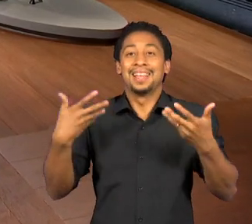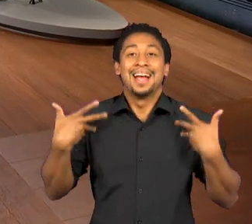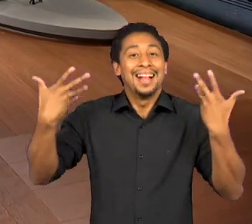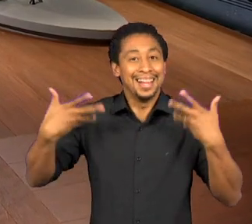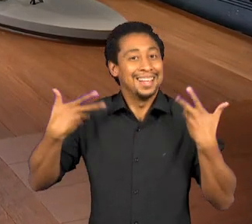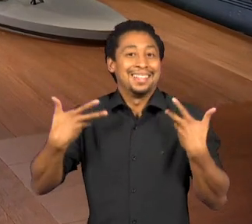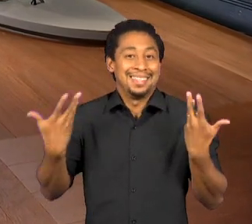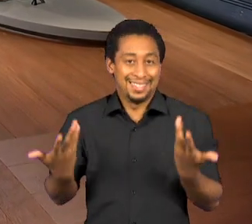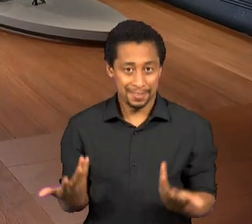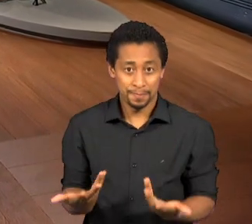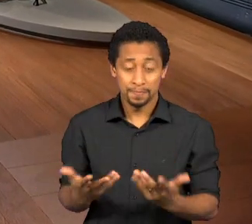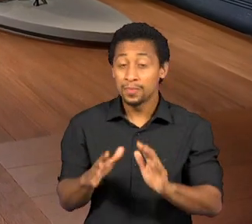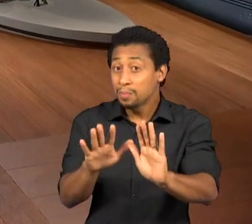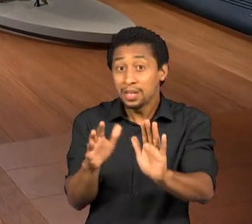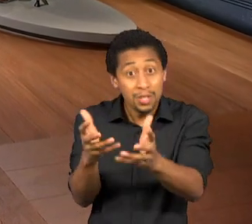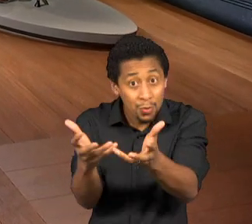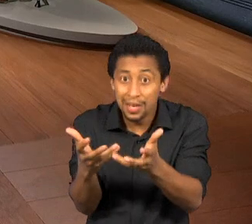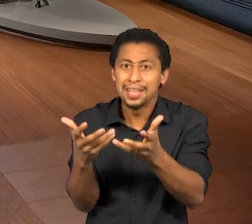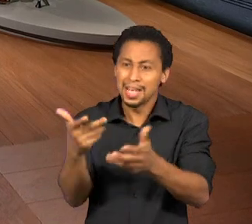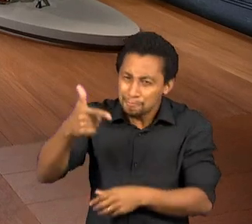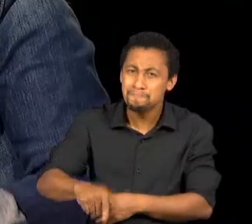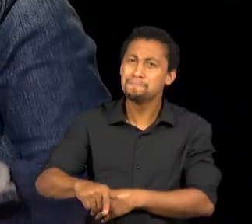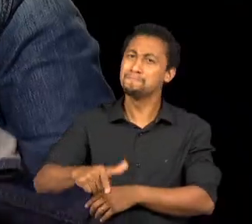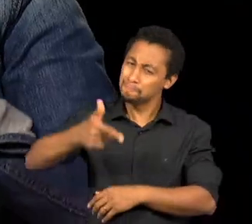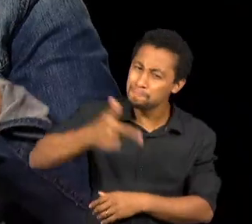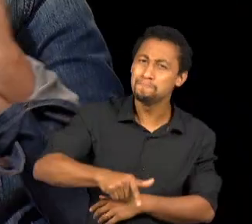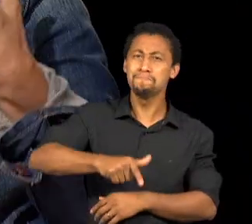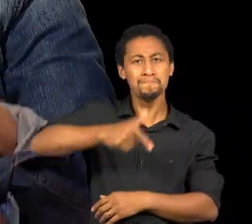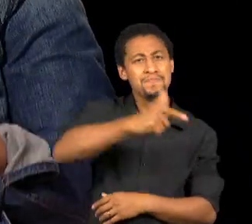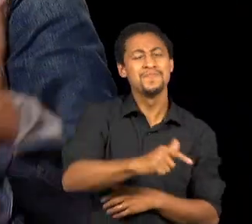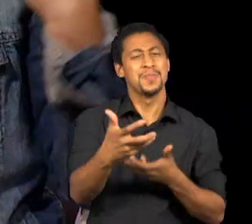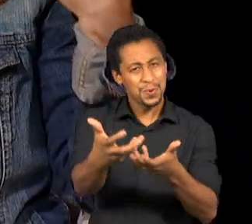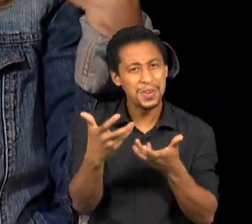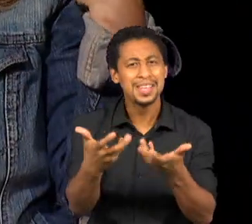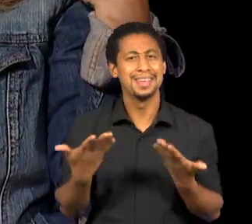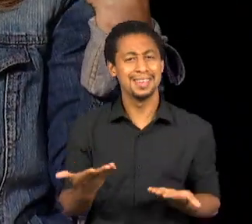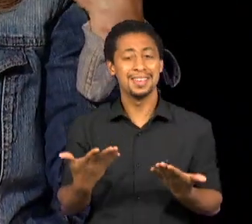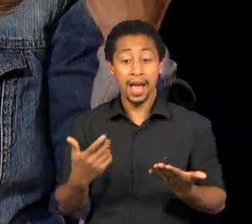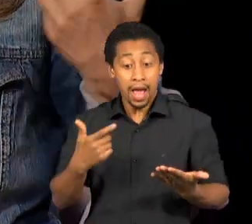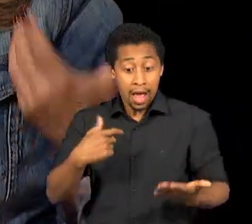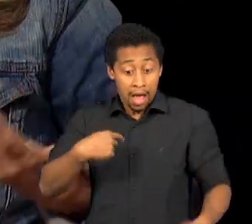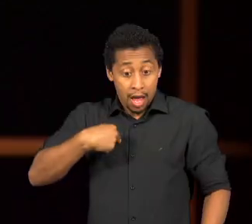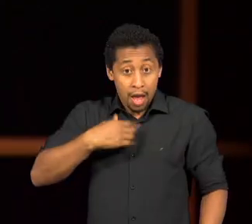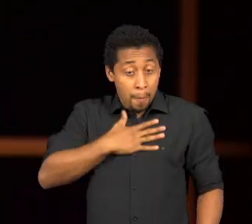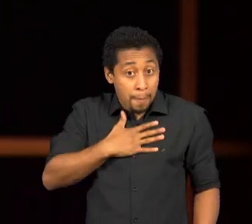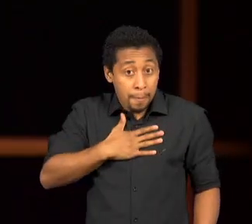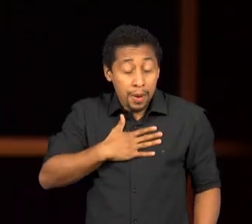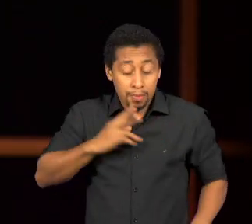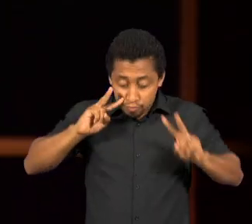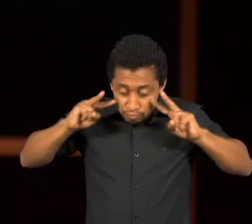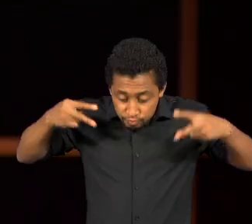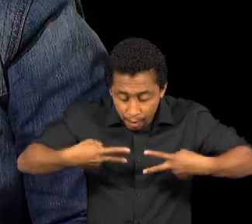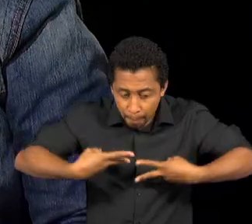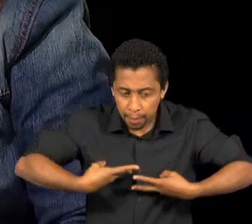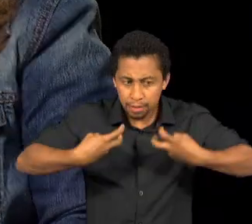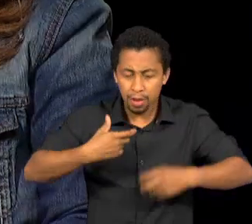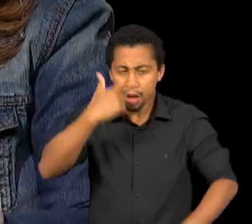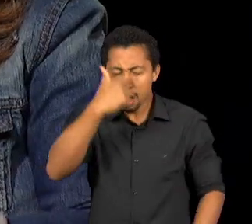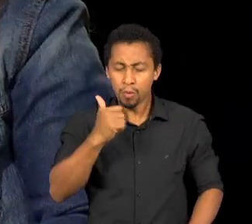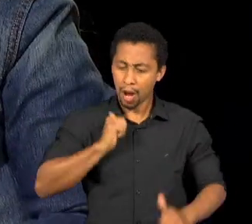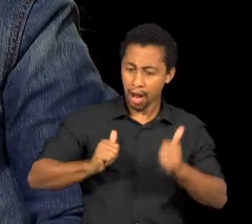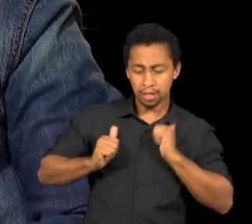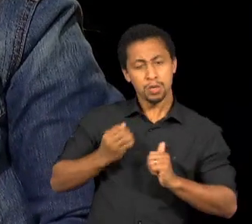não, eu ainda queria mais. Eu queria, assim, me reconhecer. Para mim mesma, sou uma boa atriz.